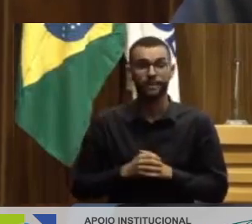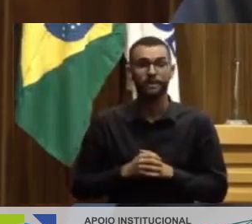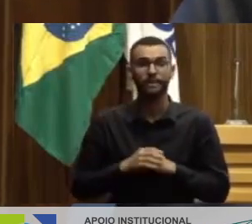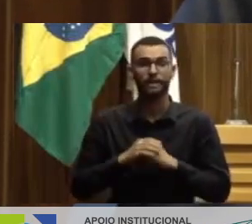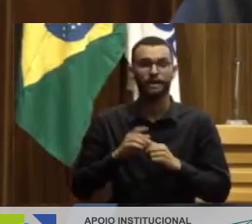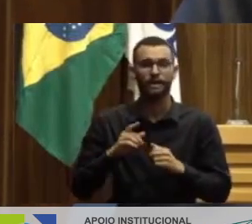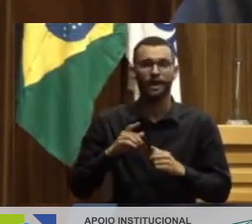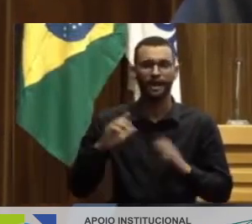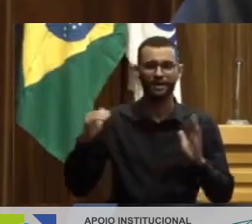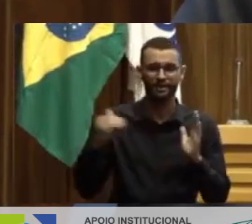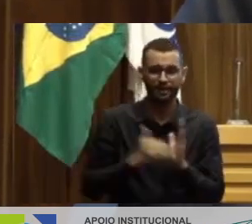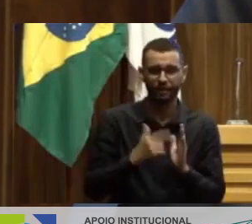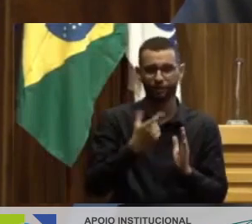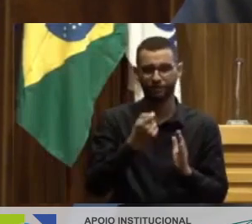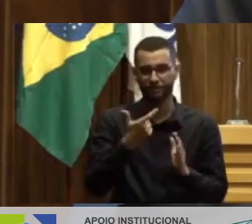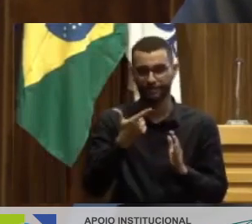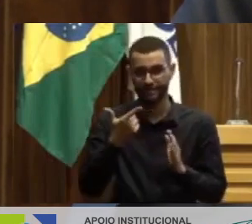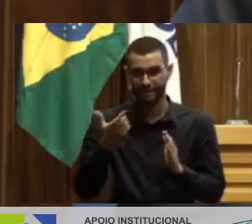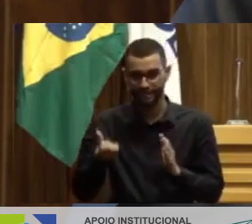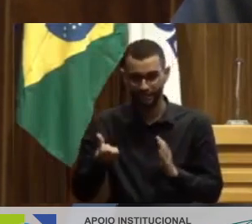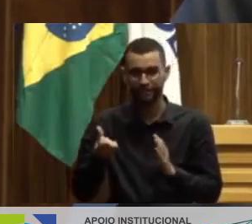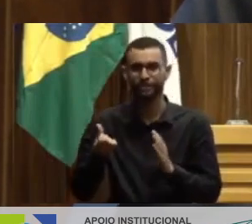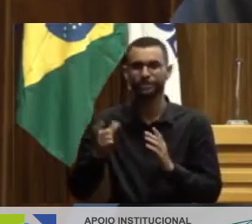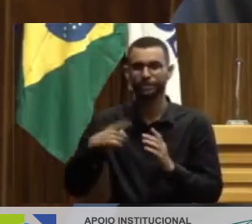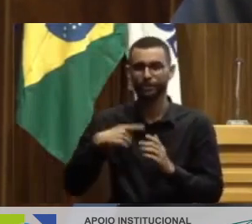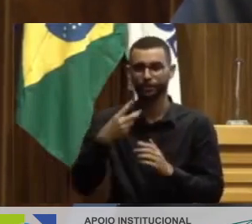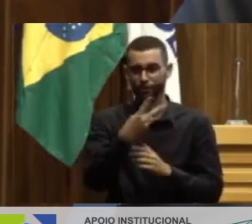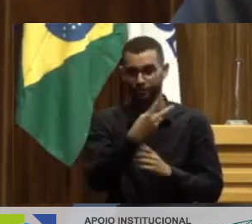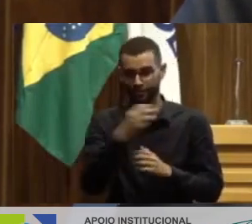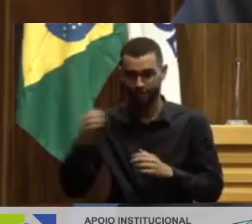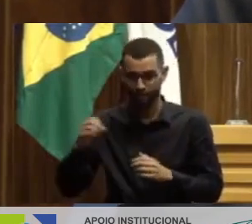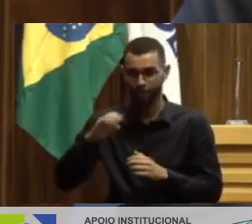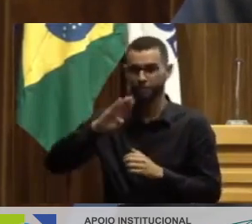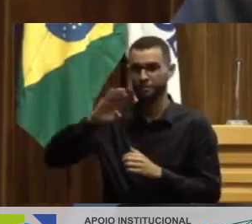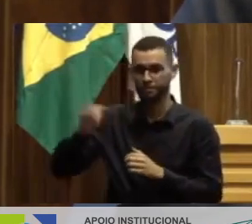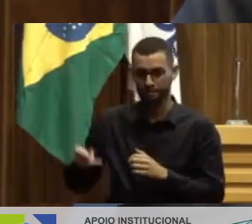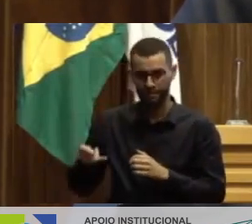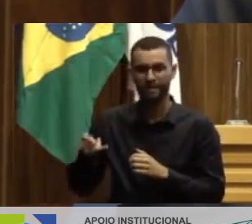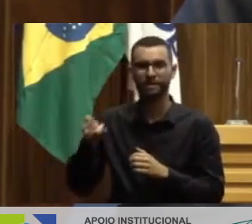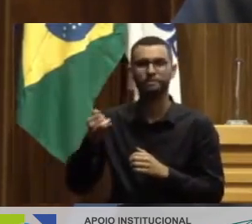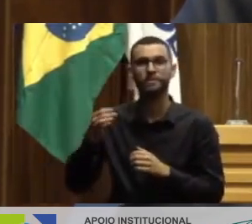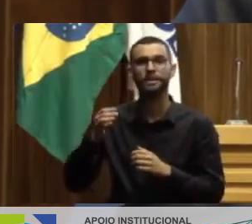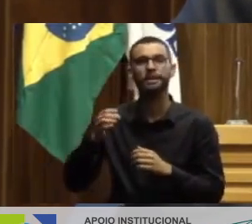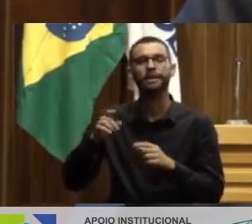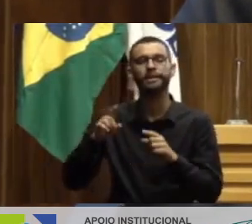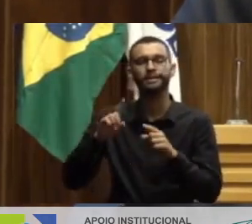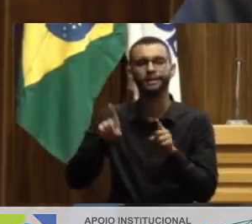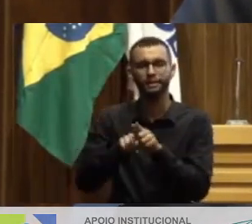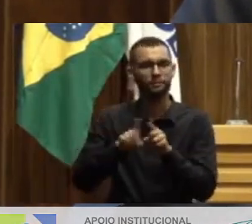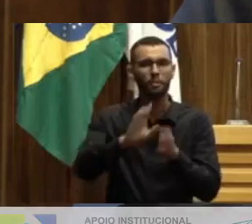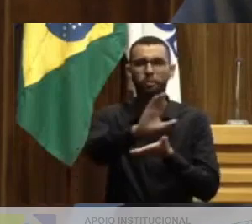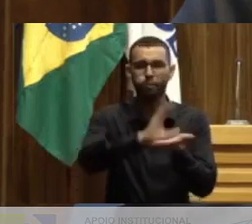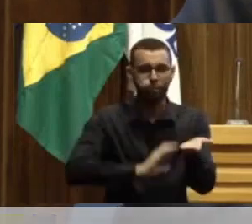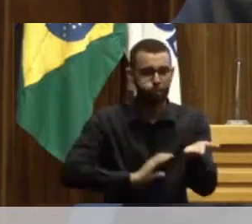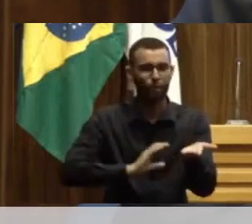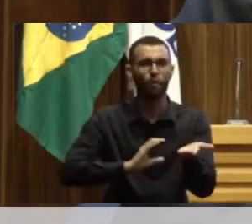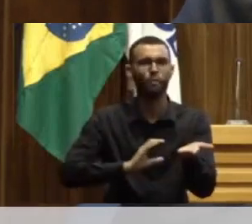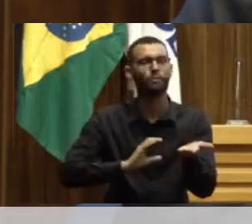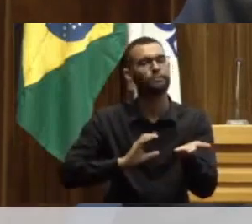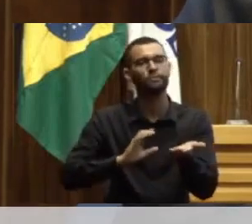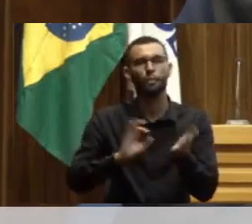2026, 271 bilhões de crédito e não reembolsável 21 bilhões e 8 bilhões de